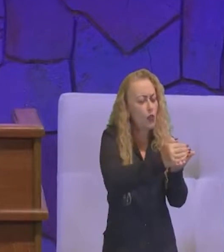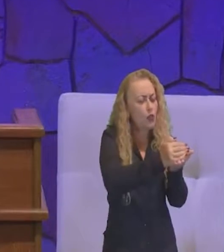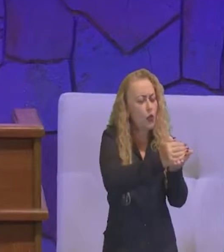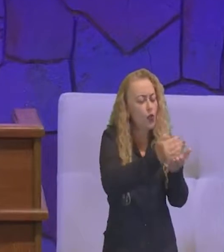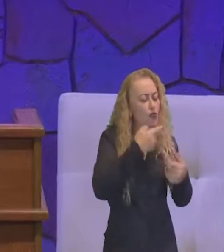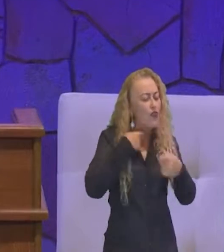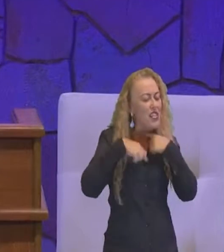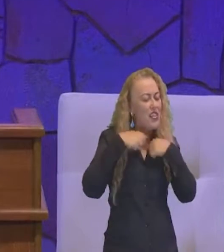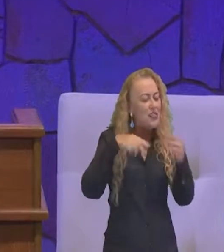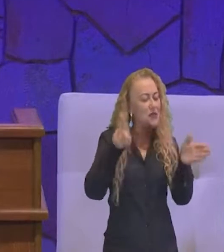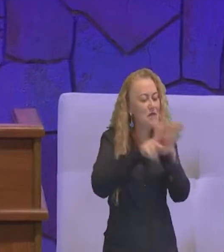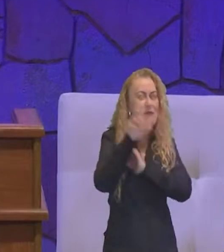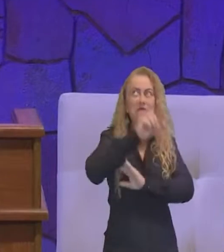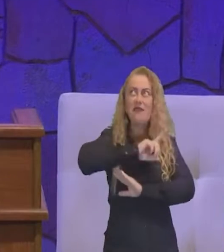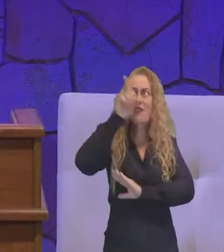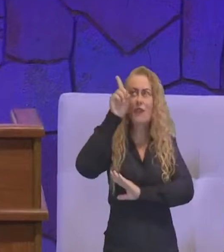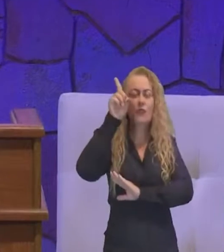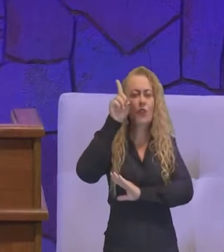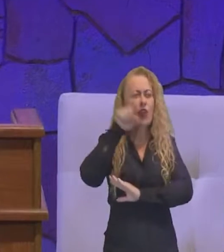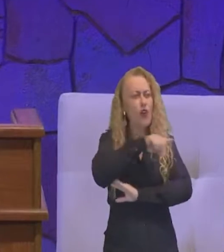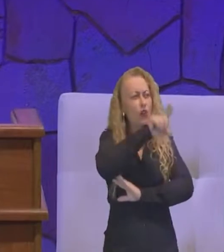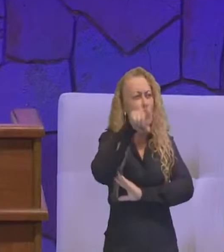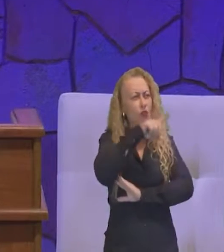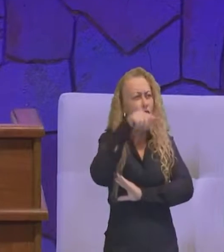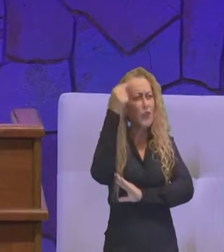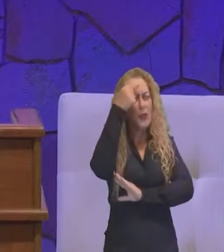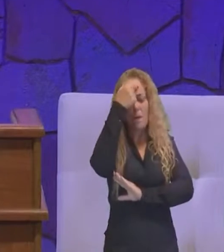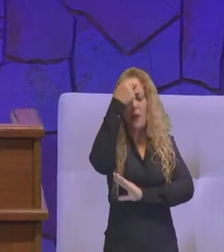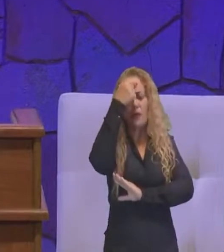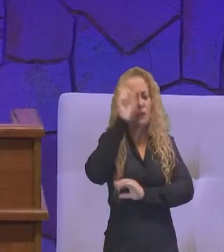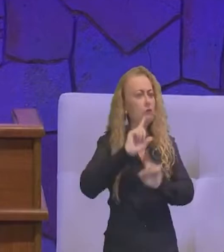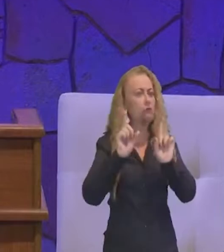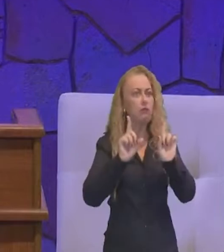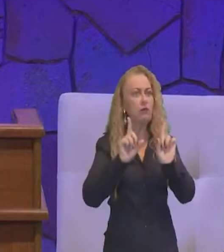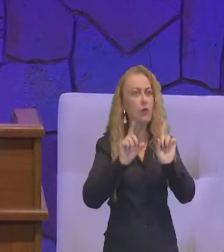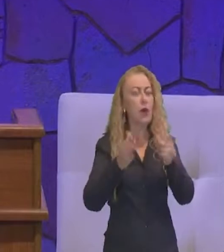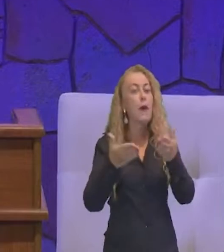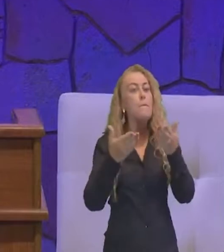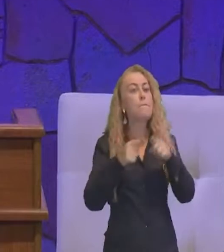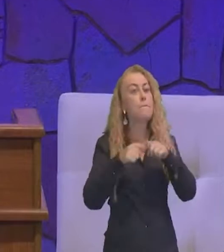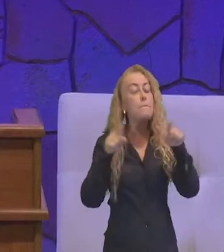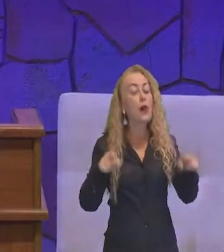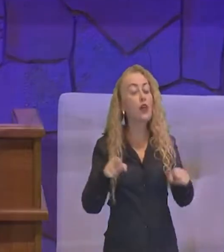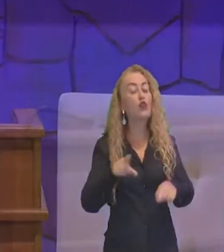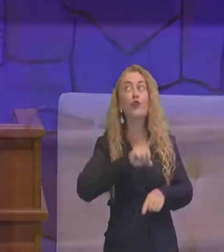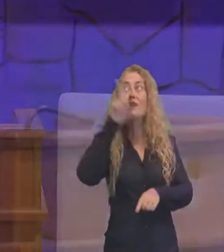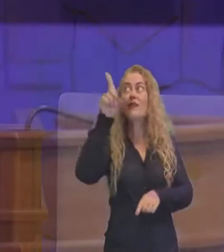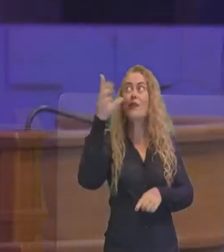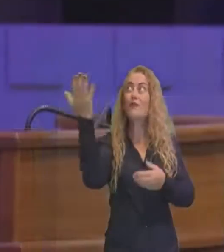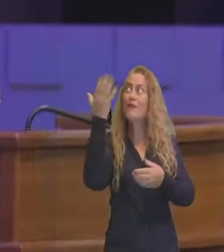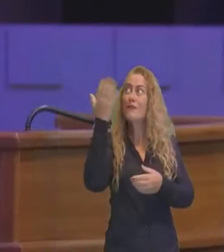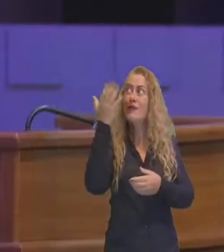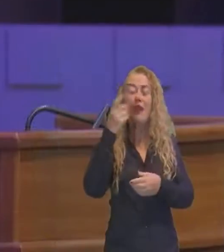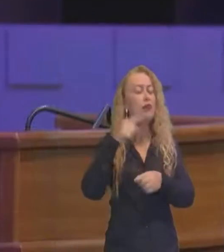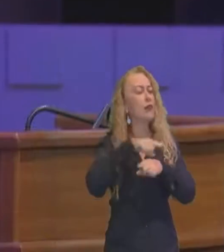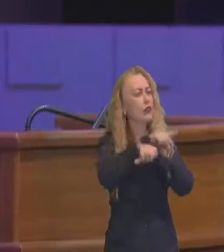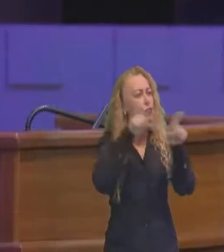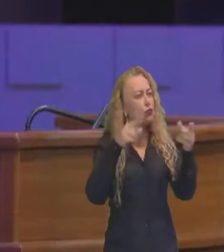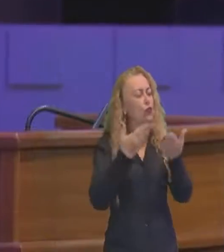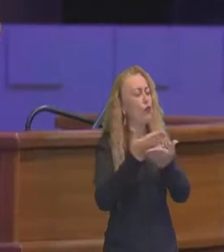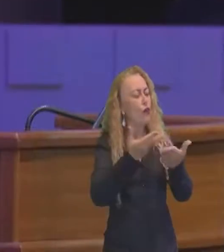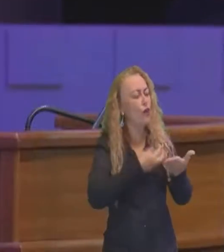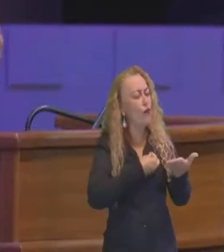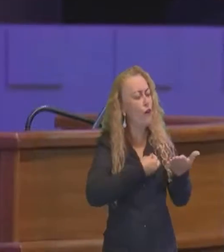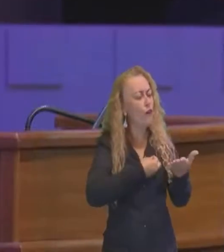que você pensa, não é o que você acha, mas é aquilo que Deus diz e Deus revela na sua